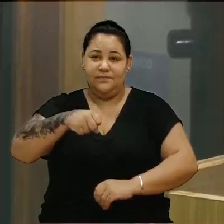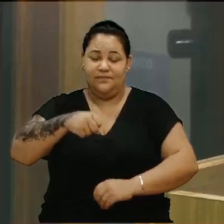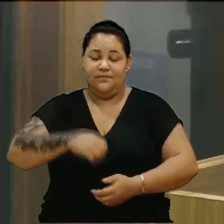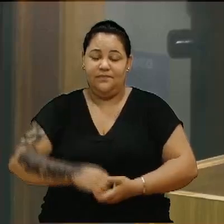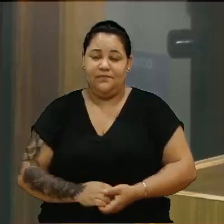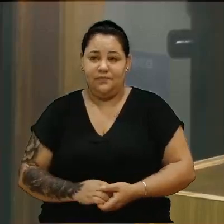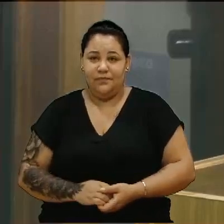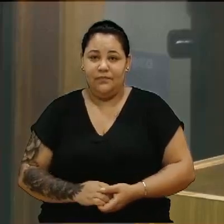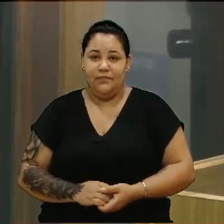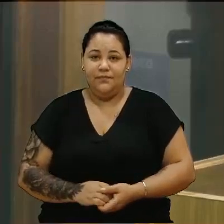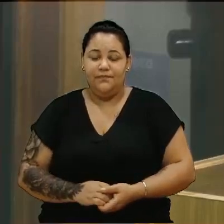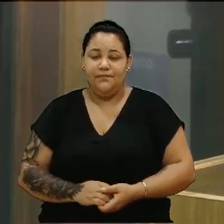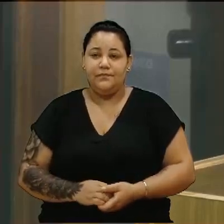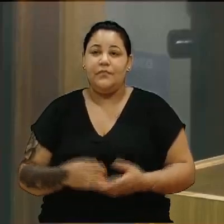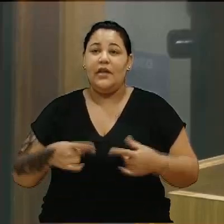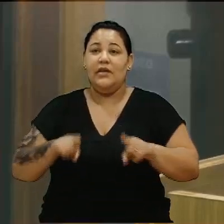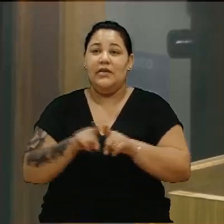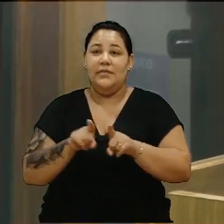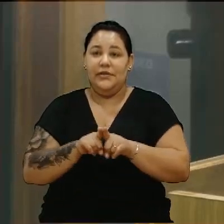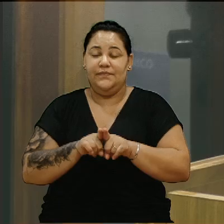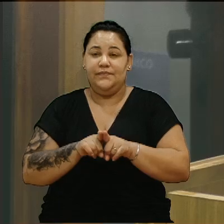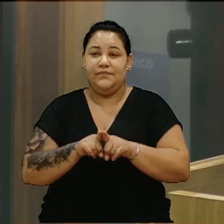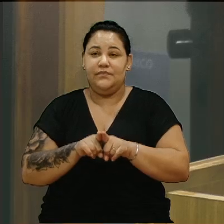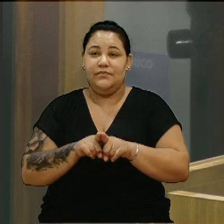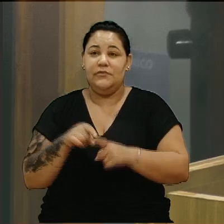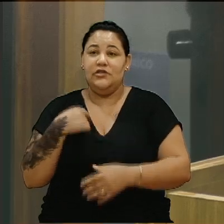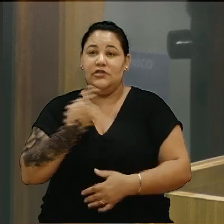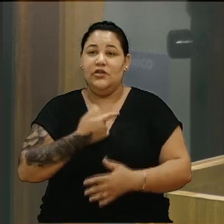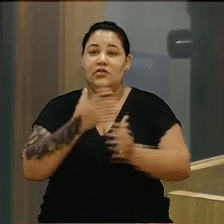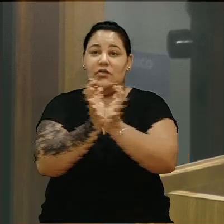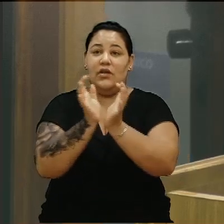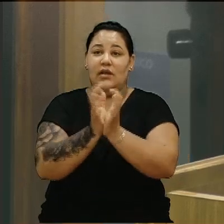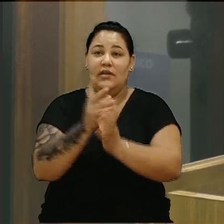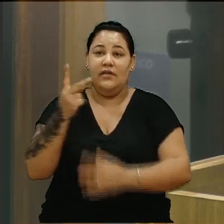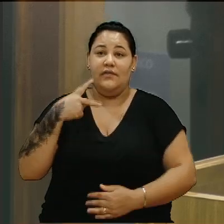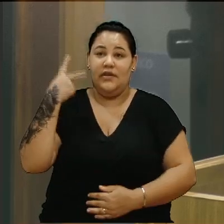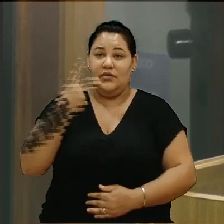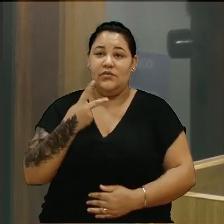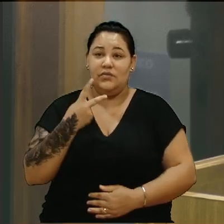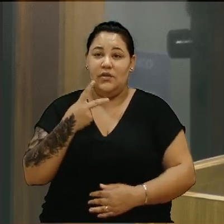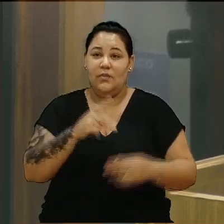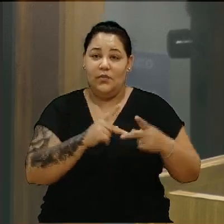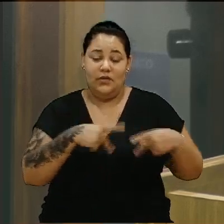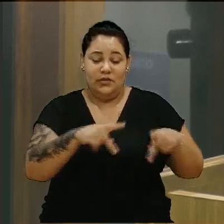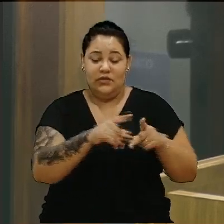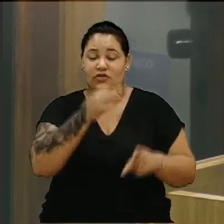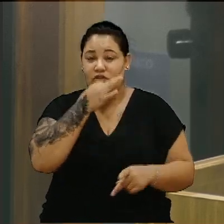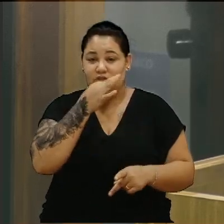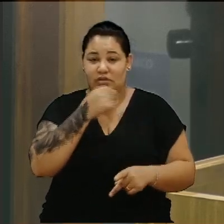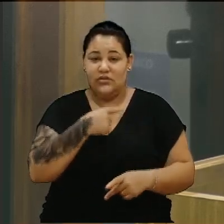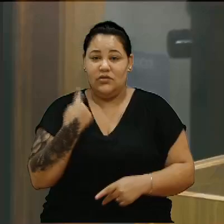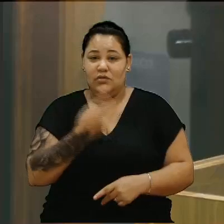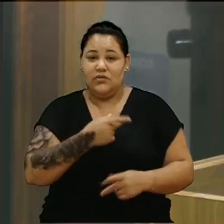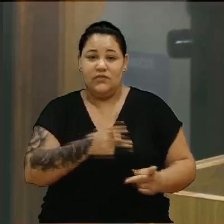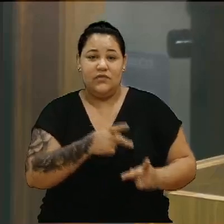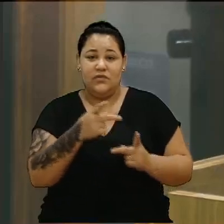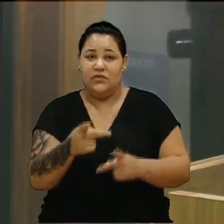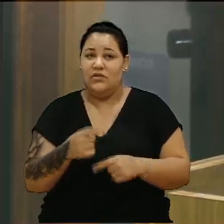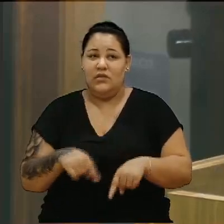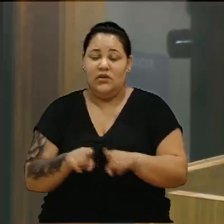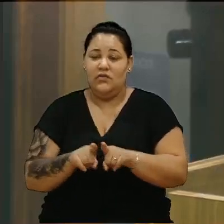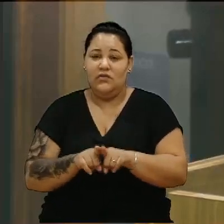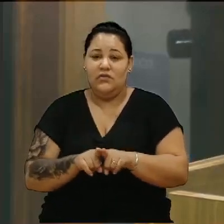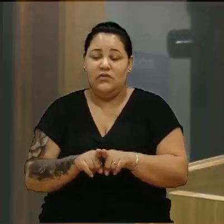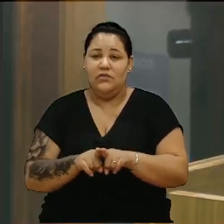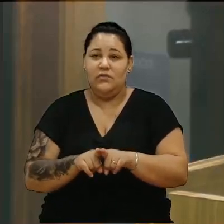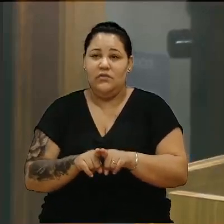neste lugar. Além disso, também, colegas vereadores, população caxiense, nós fizemos algumas visitas em loco, em alguns bairros da nossa cidade, dentre os